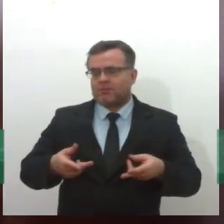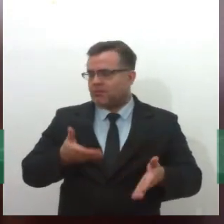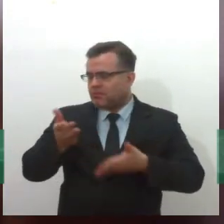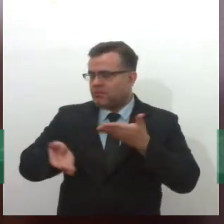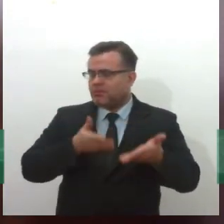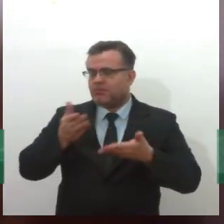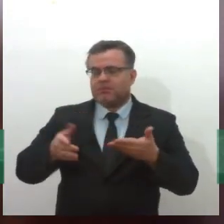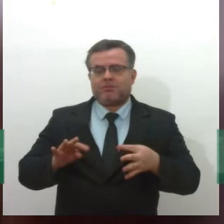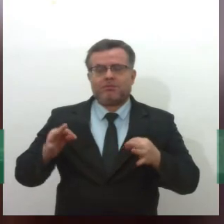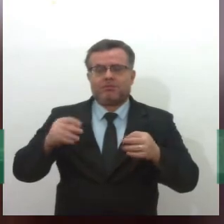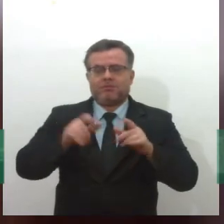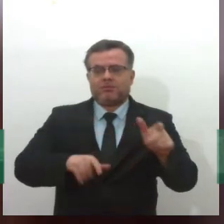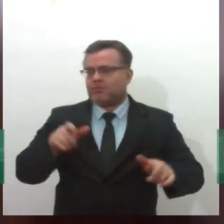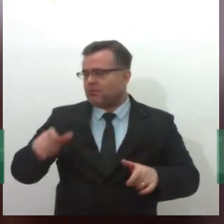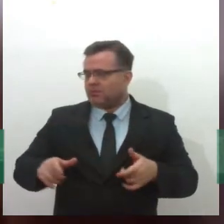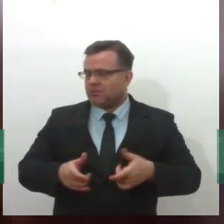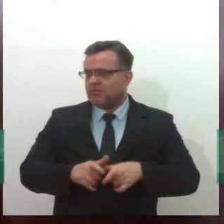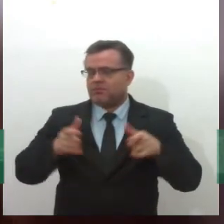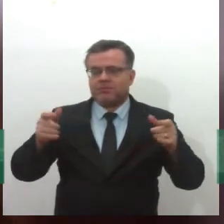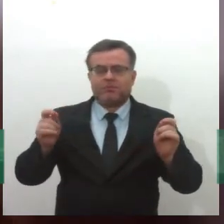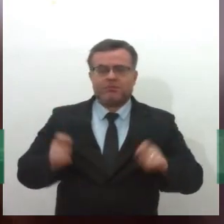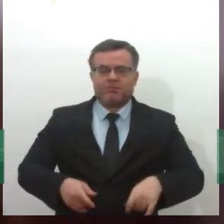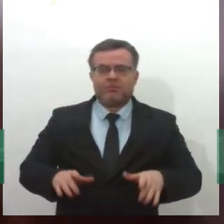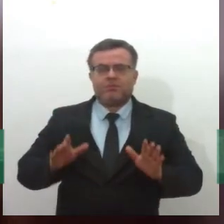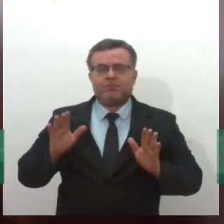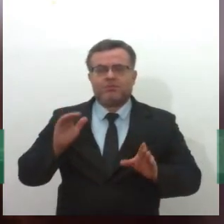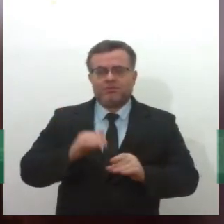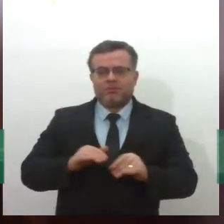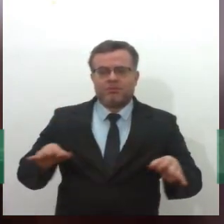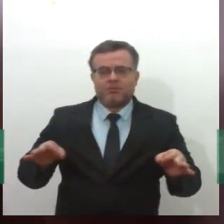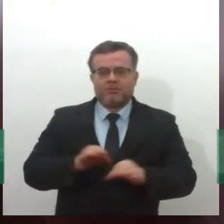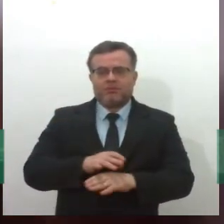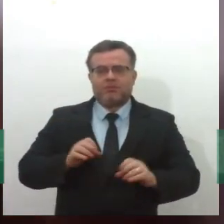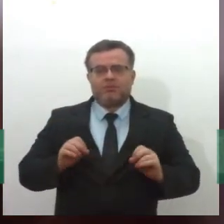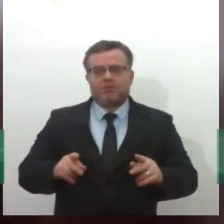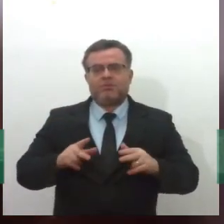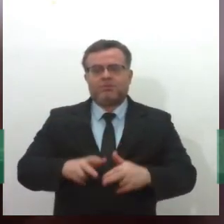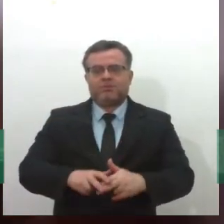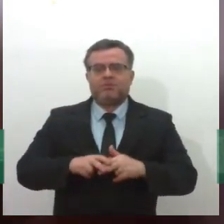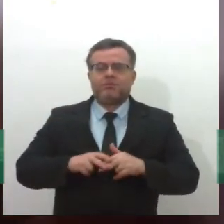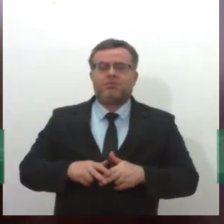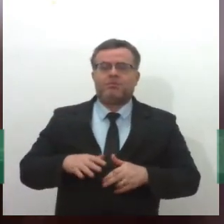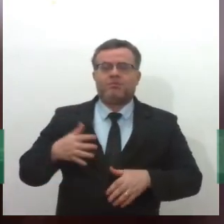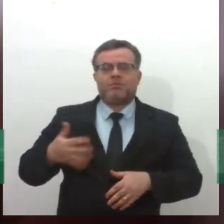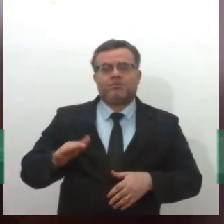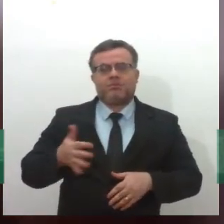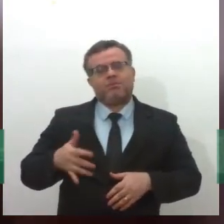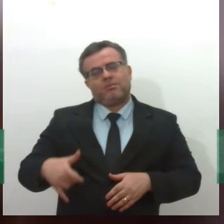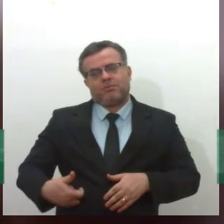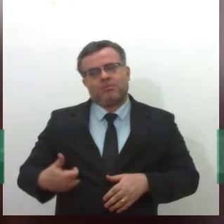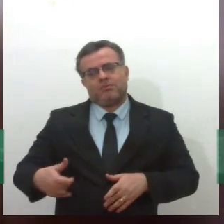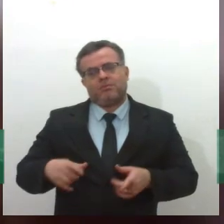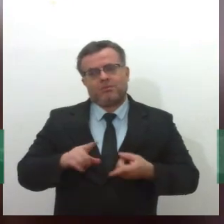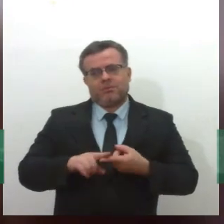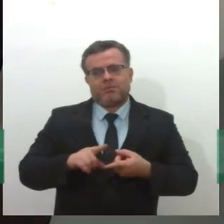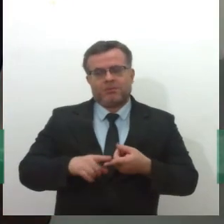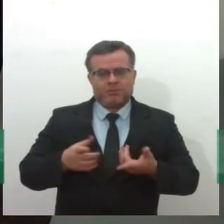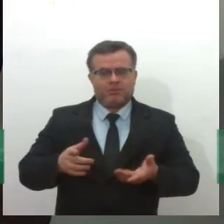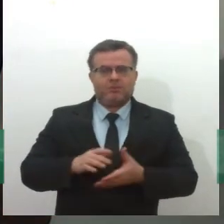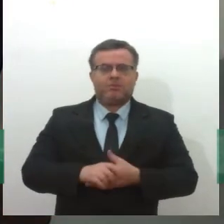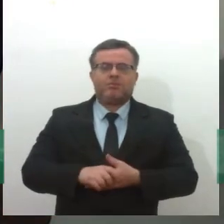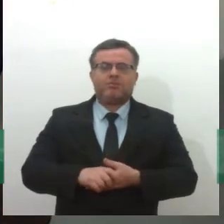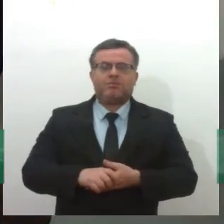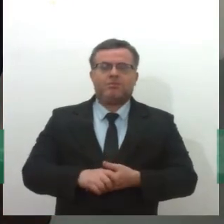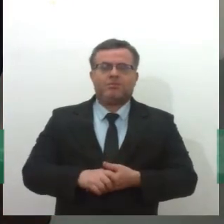estão eleitos, né, em sua maioria, que são homens brancos com alto poder aquisitivo e em média de idade também mais alta.